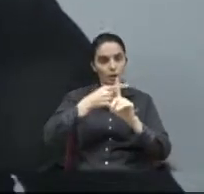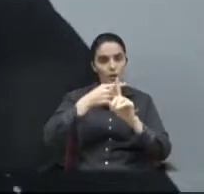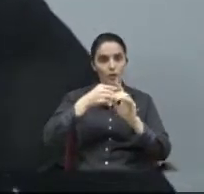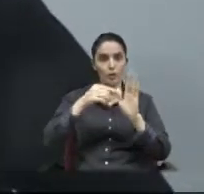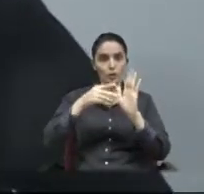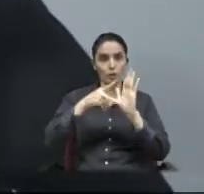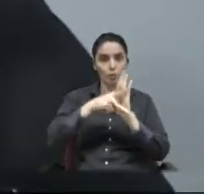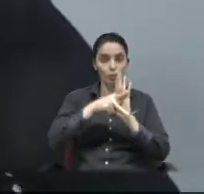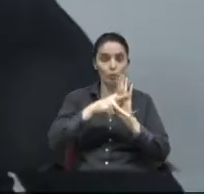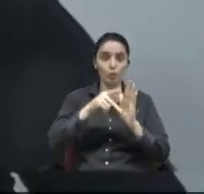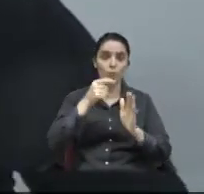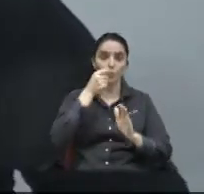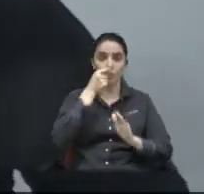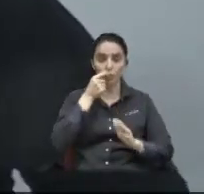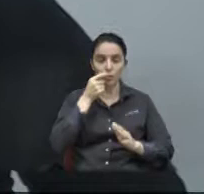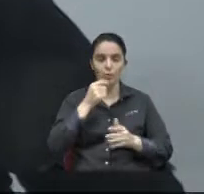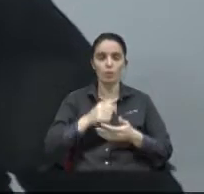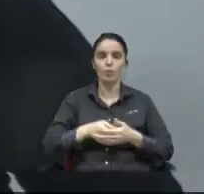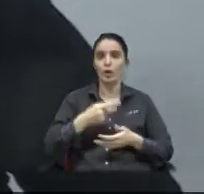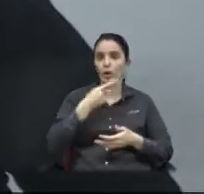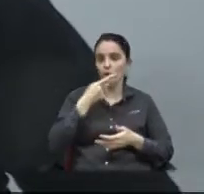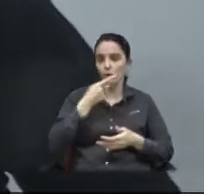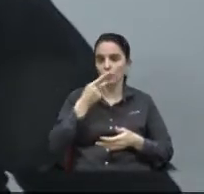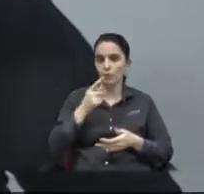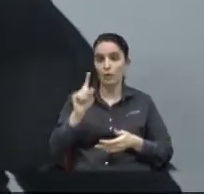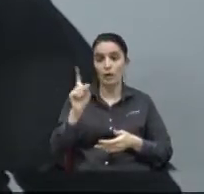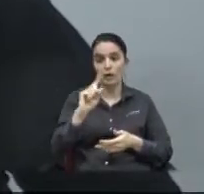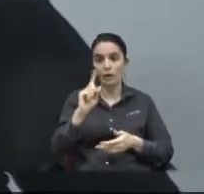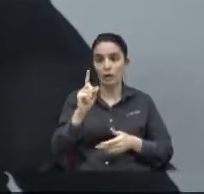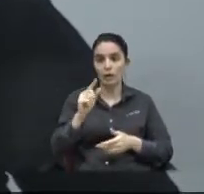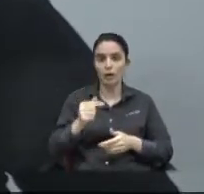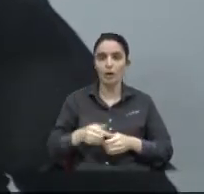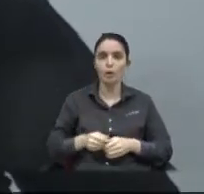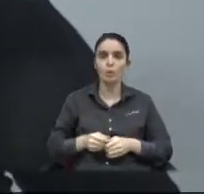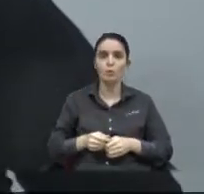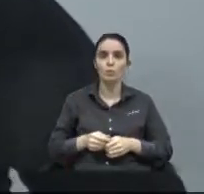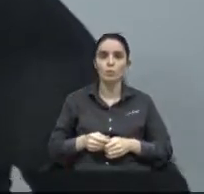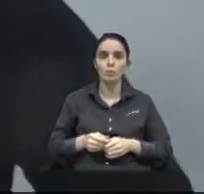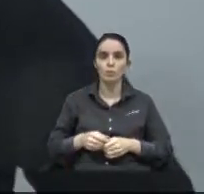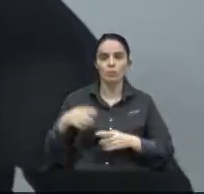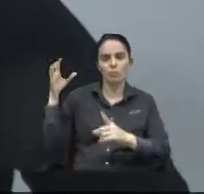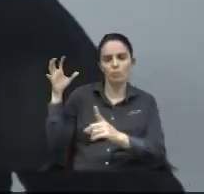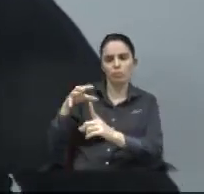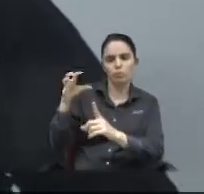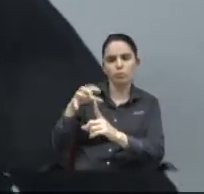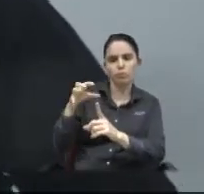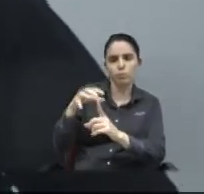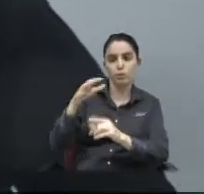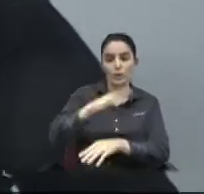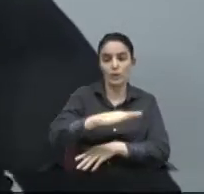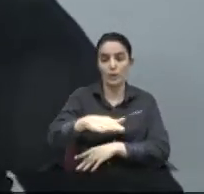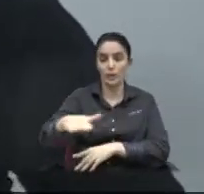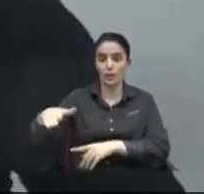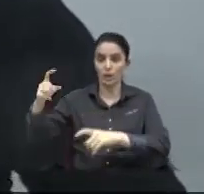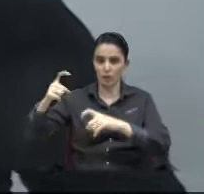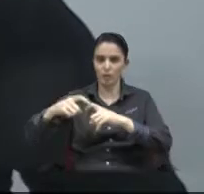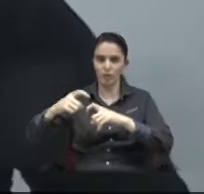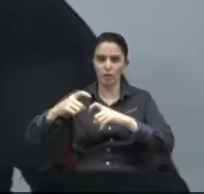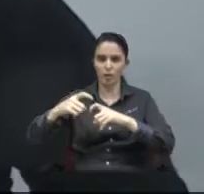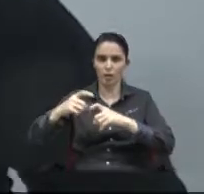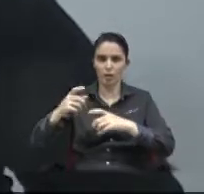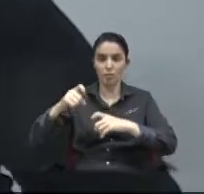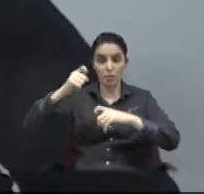Não à Pedofilia, e nós fizemos uma parada lá na Praça Toledo de Barros, no último